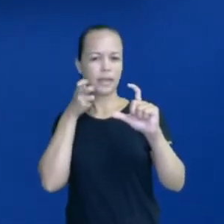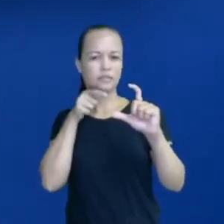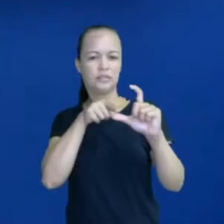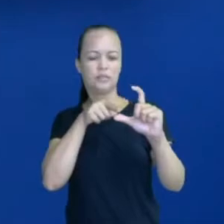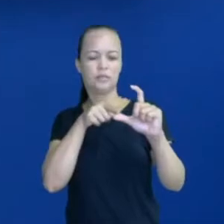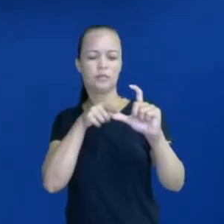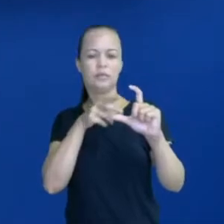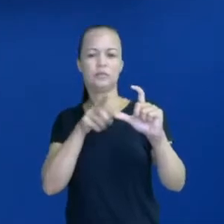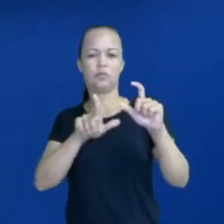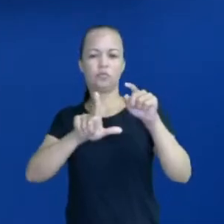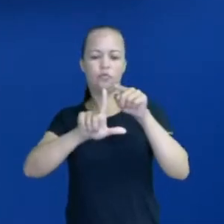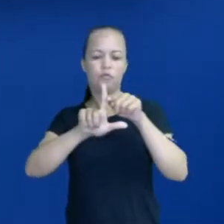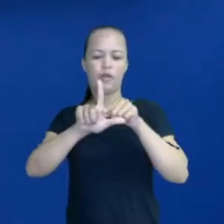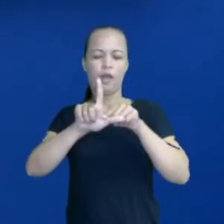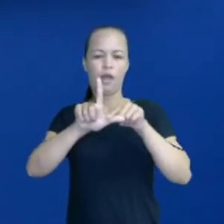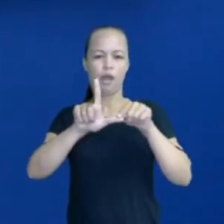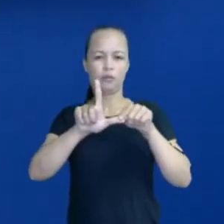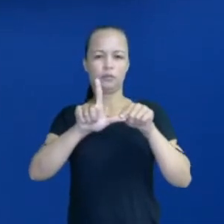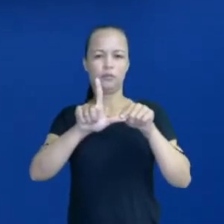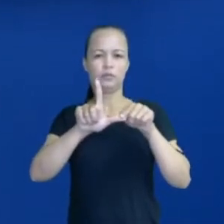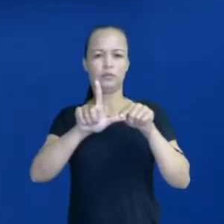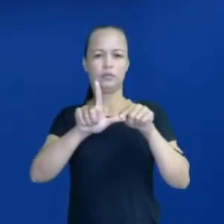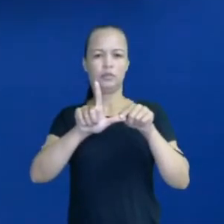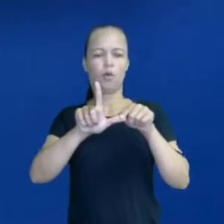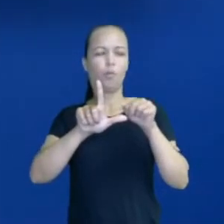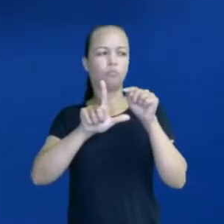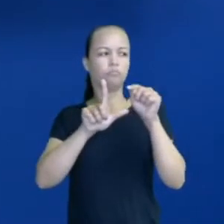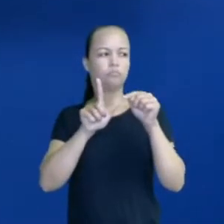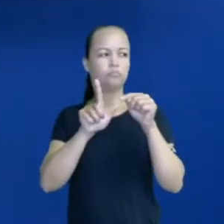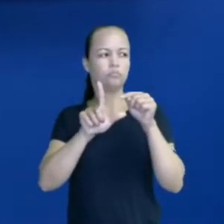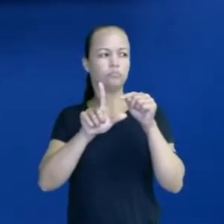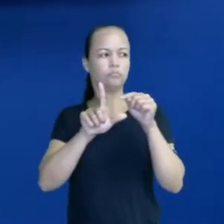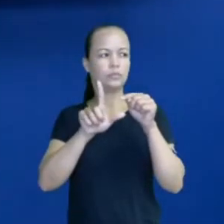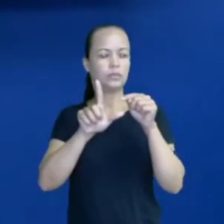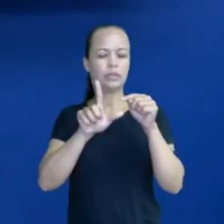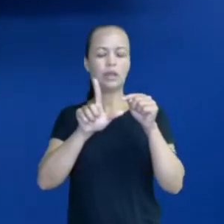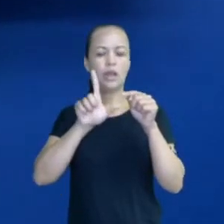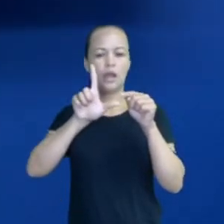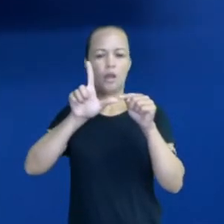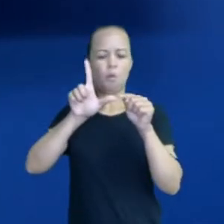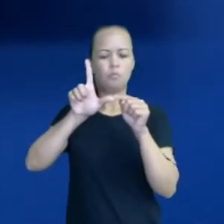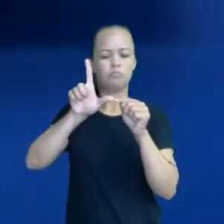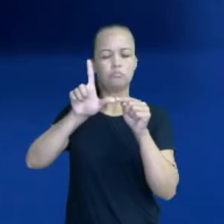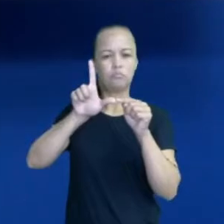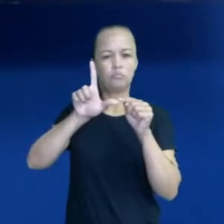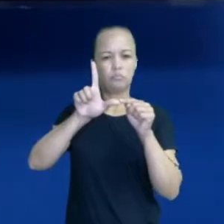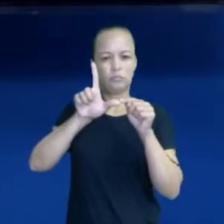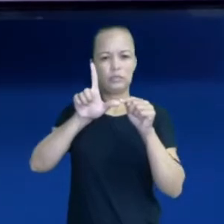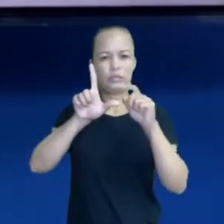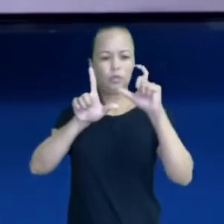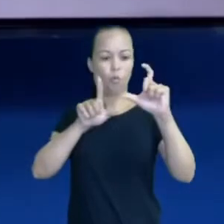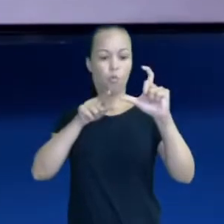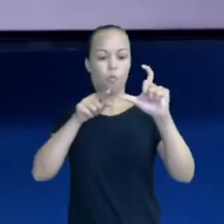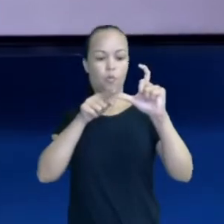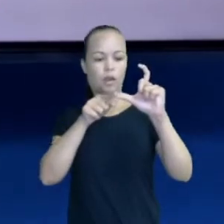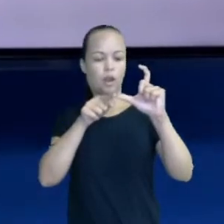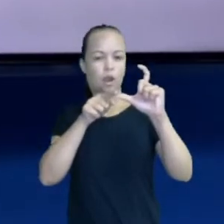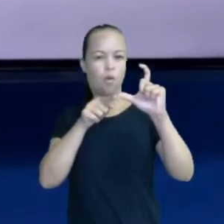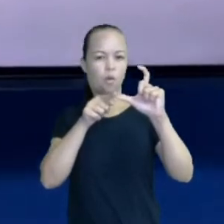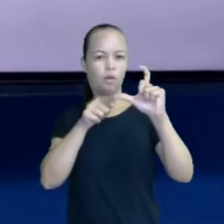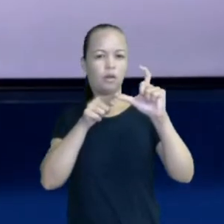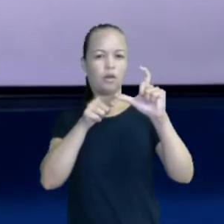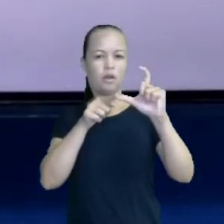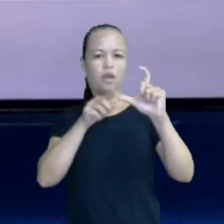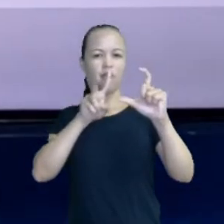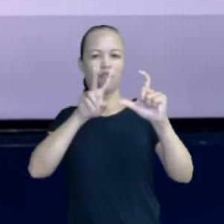do vértice. Tá vendo esse pontinho aqui que eu estou apontando? Presta bem atenção. É o meu vértice. Quando eu traço